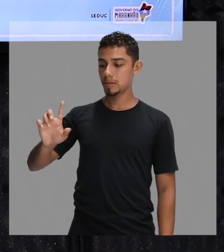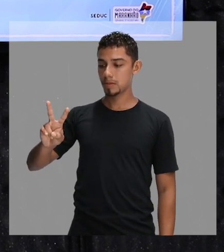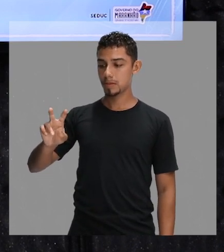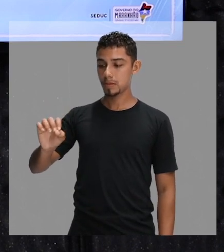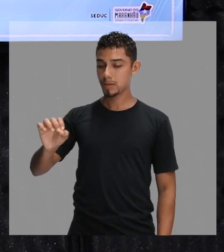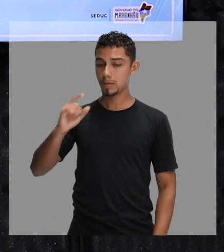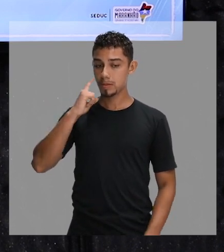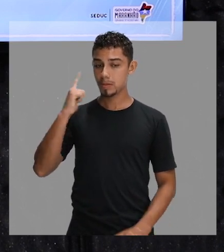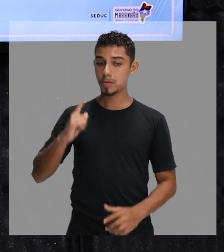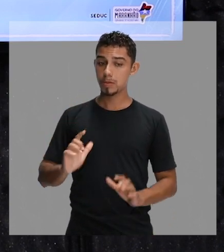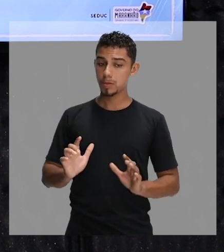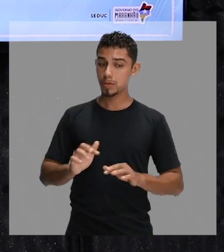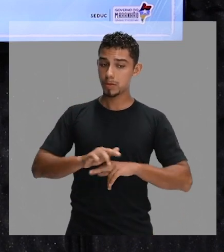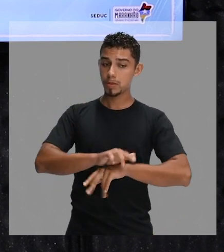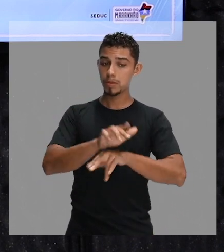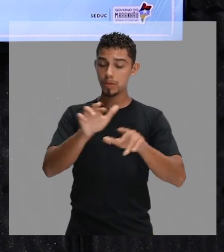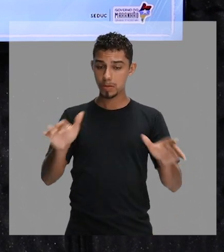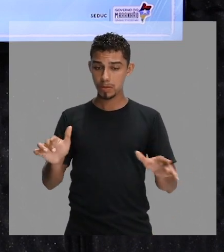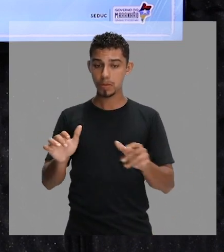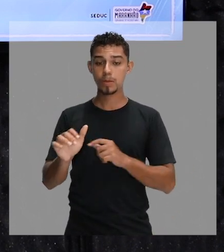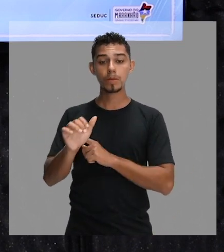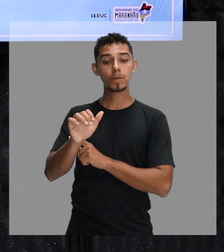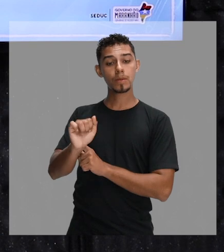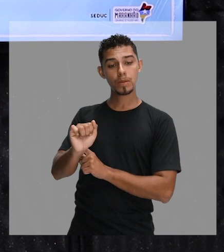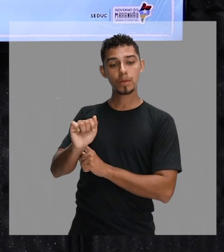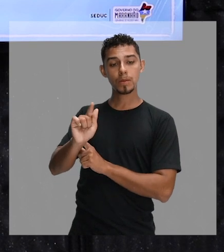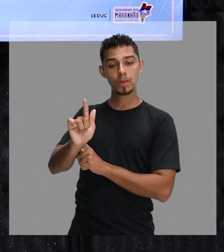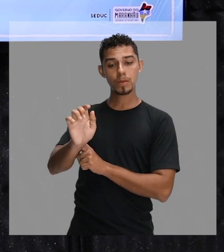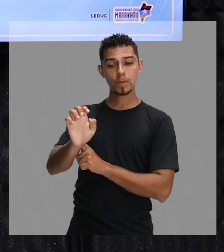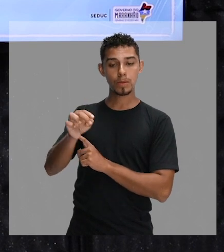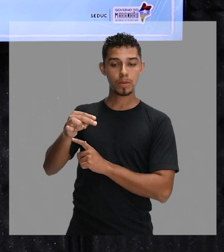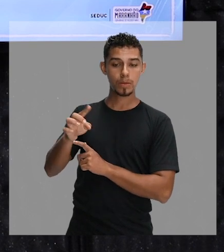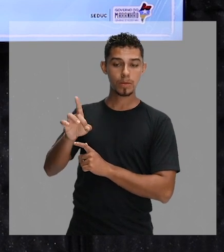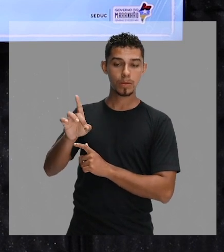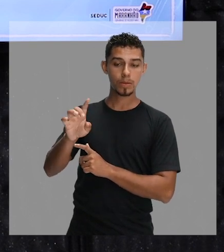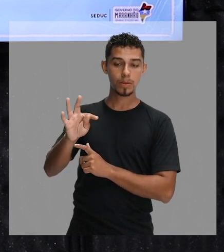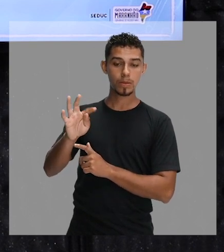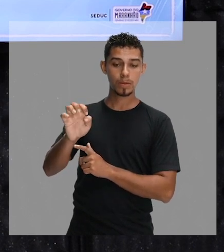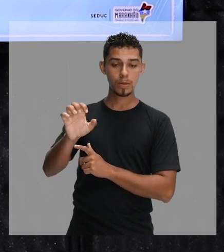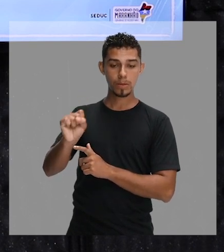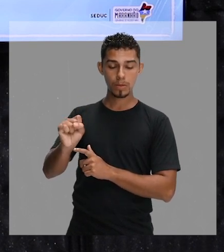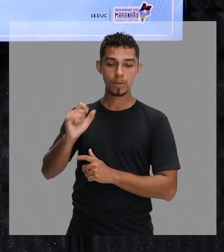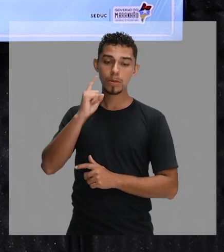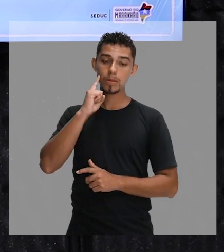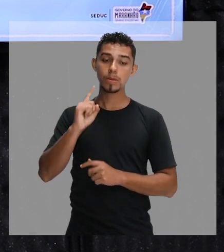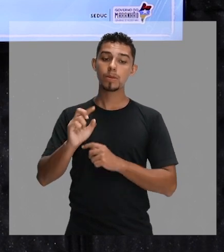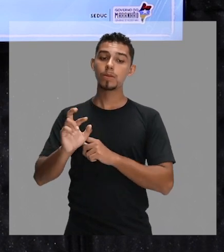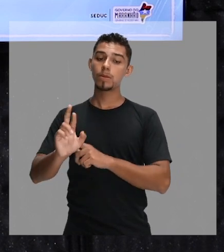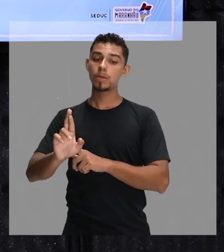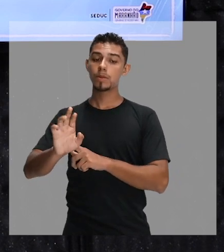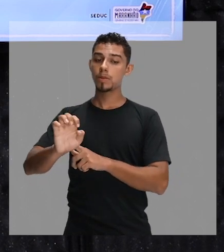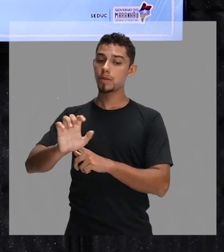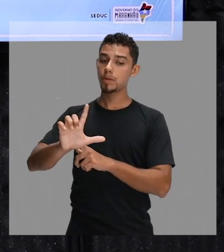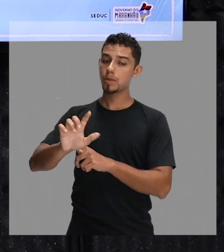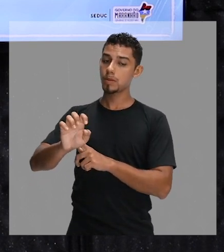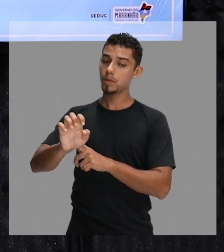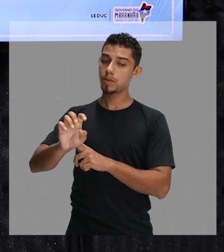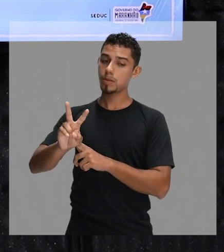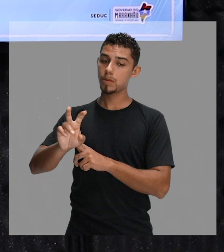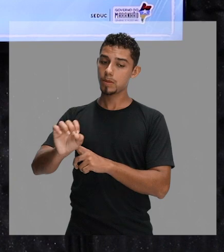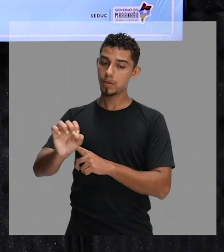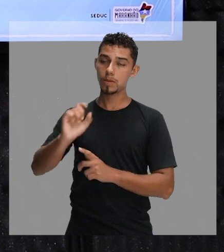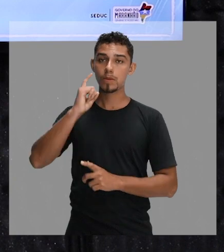agentes, que são chamados agentes do relevo. Então, são elementos, são forças que vão